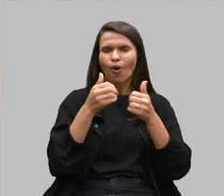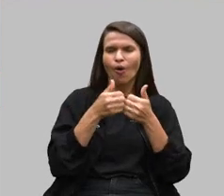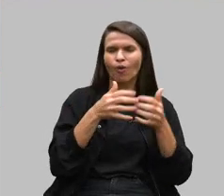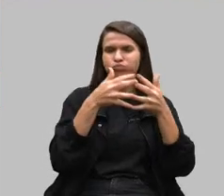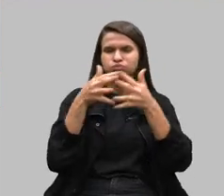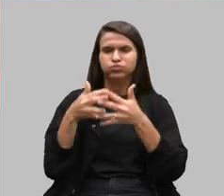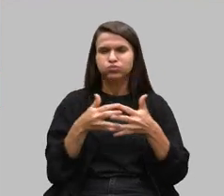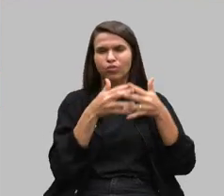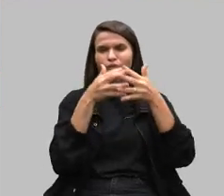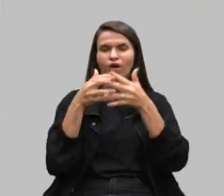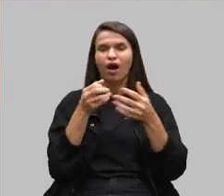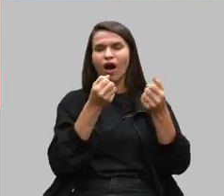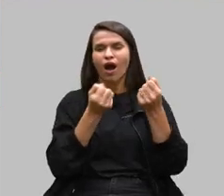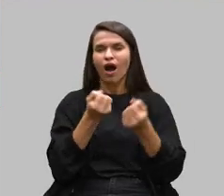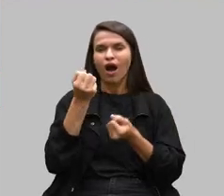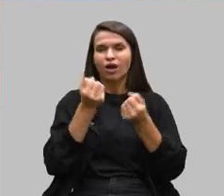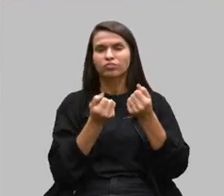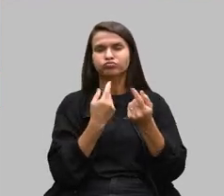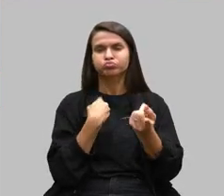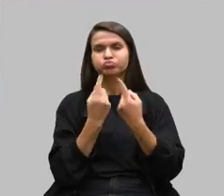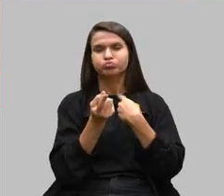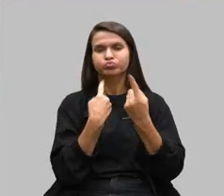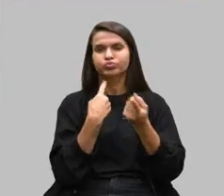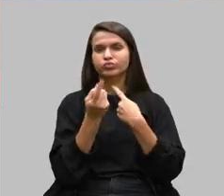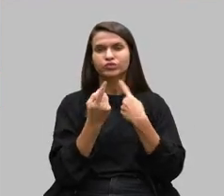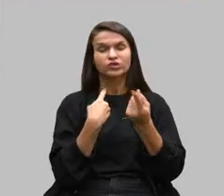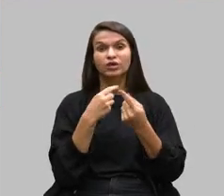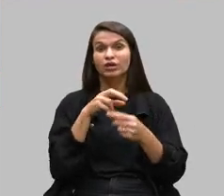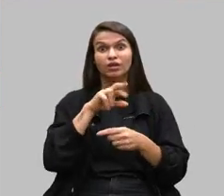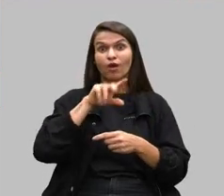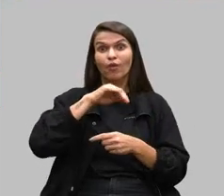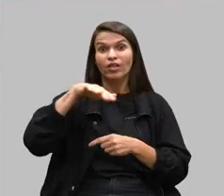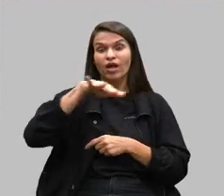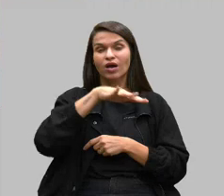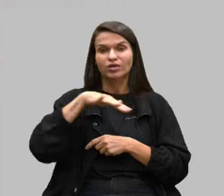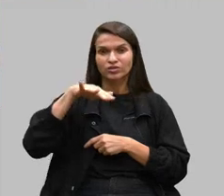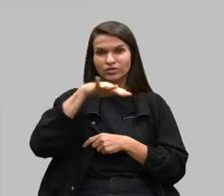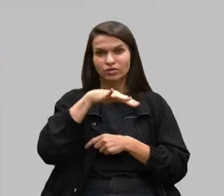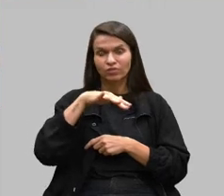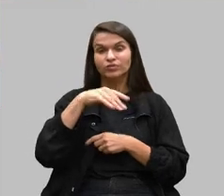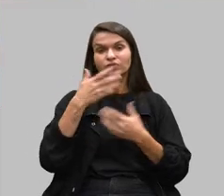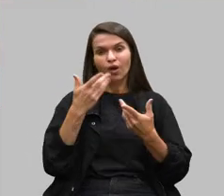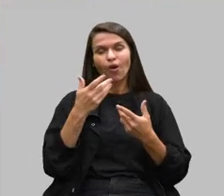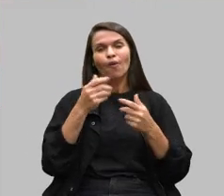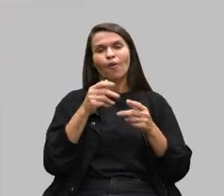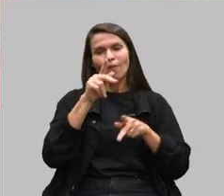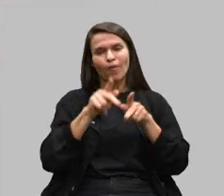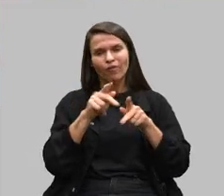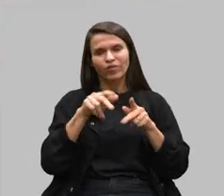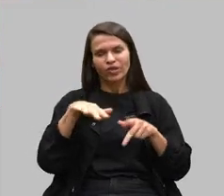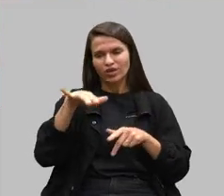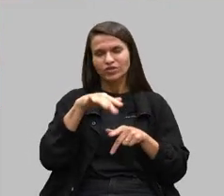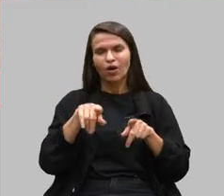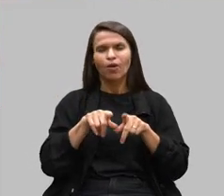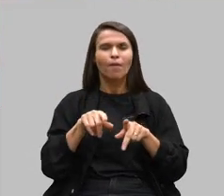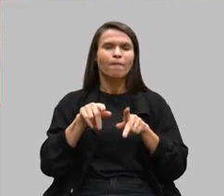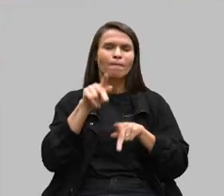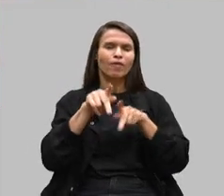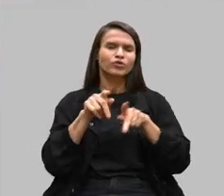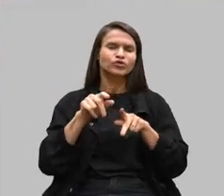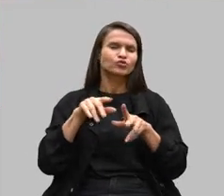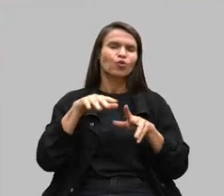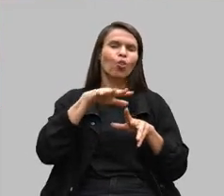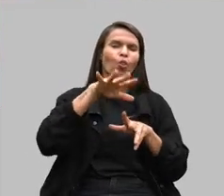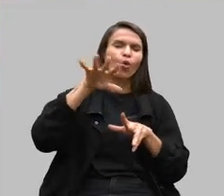veículos pequenos que passam para lá e para cá que não são da região então expõe não só o pessoal da região mas gente de toda Minas Gerais e quem sabe de todo o